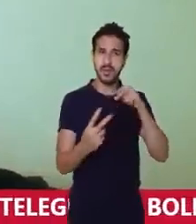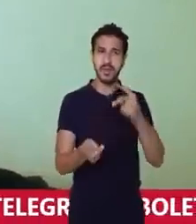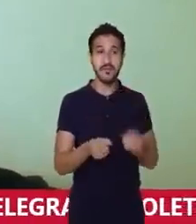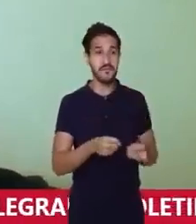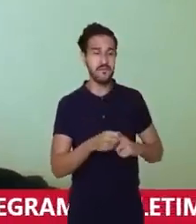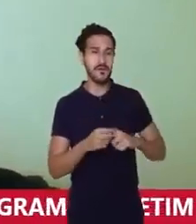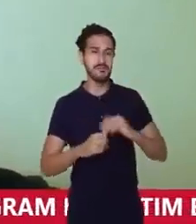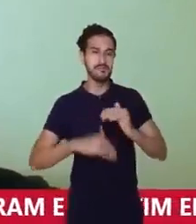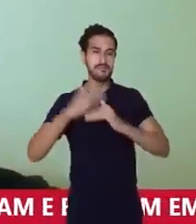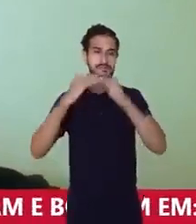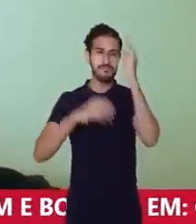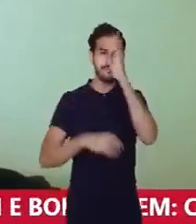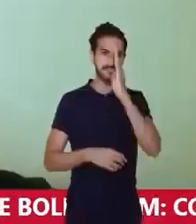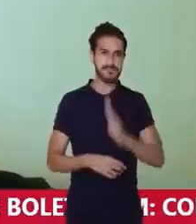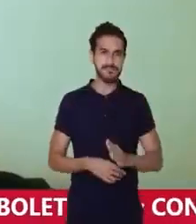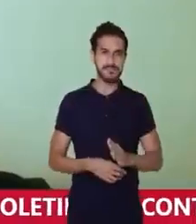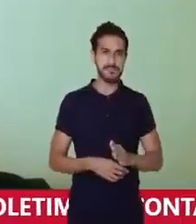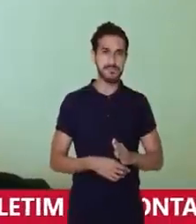reconstrução do Brasil.